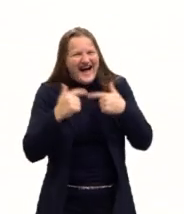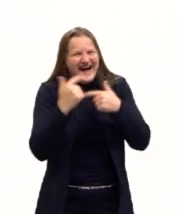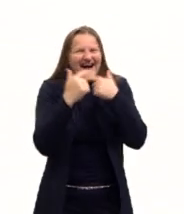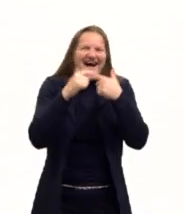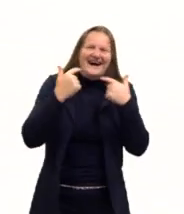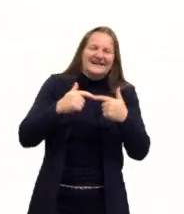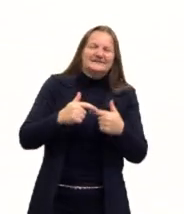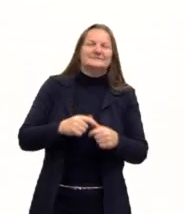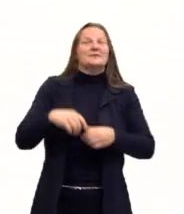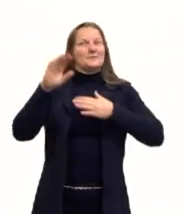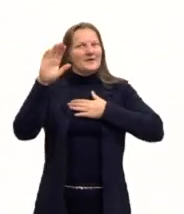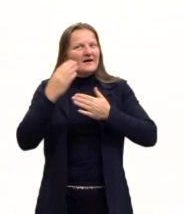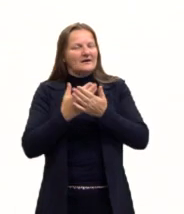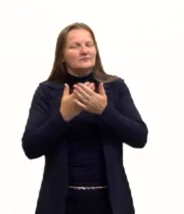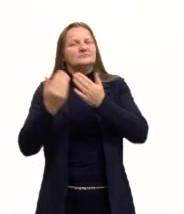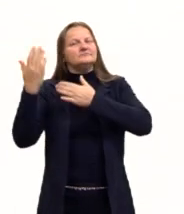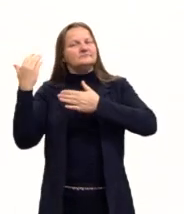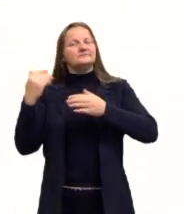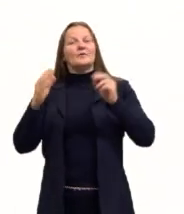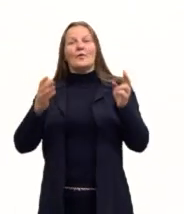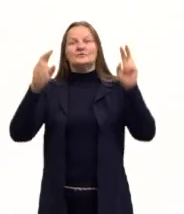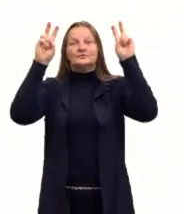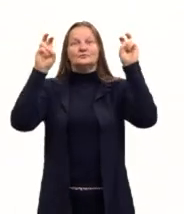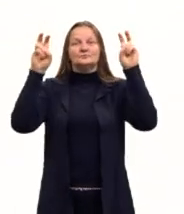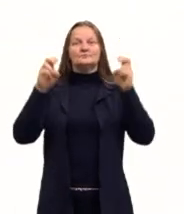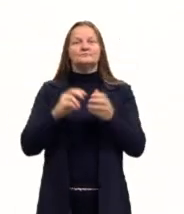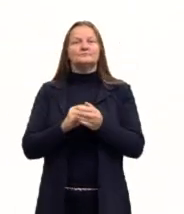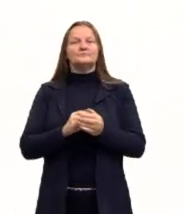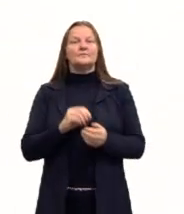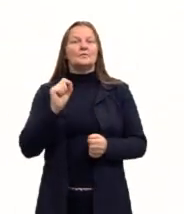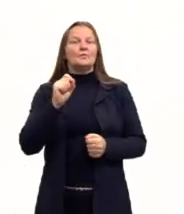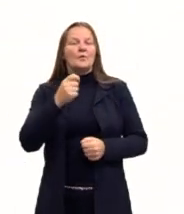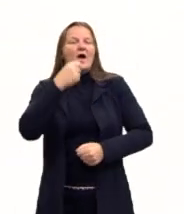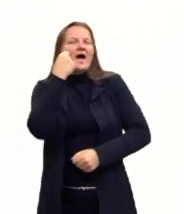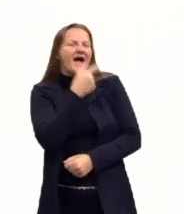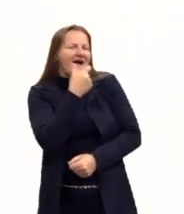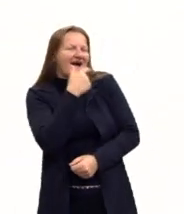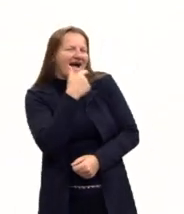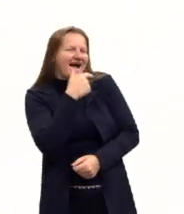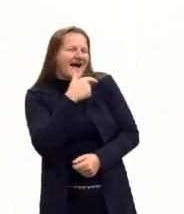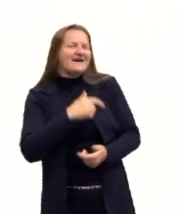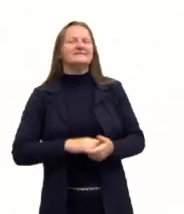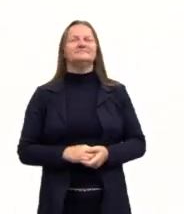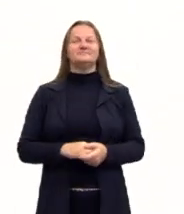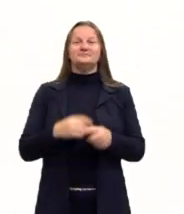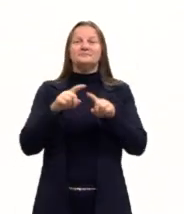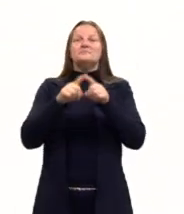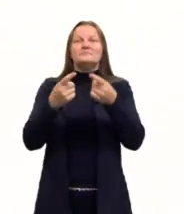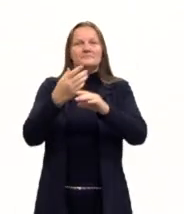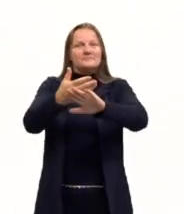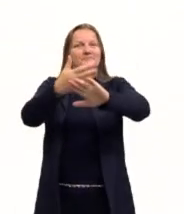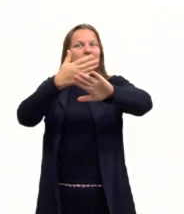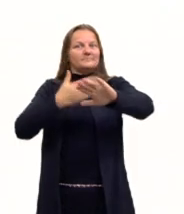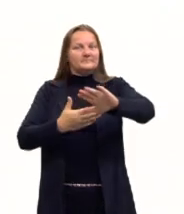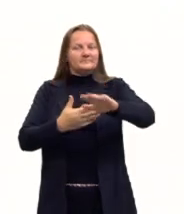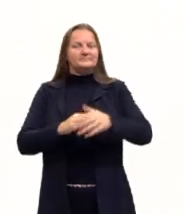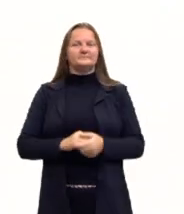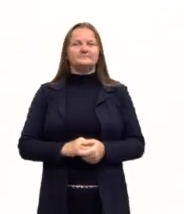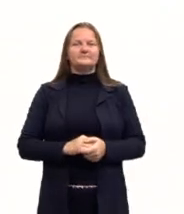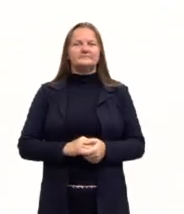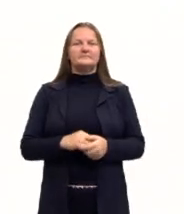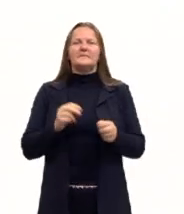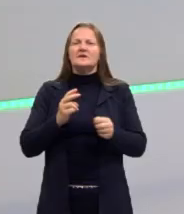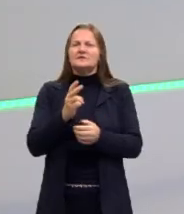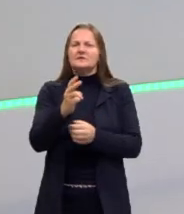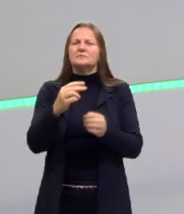na aula anterior Hoje a gente vai falar sobre humor né Mas antes você sabe né de